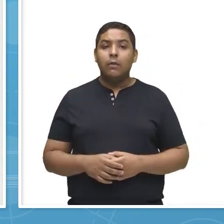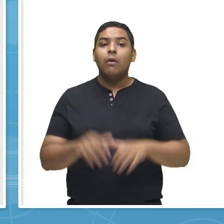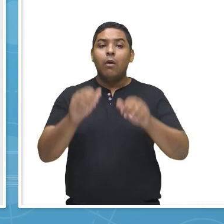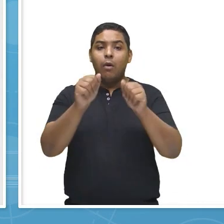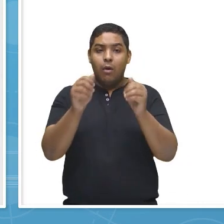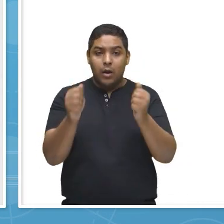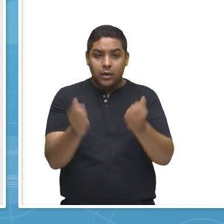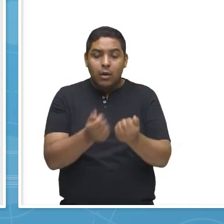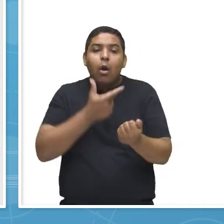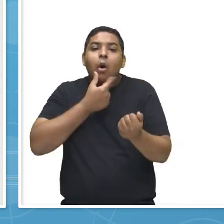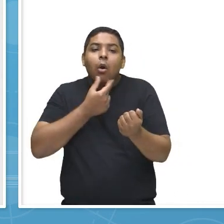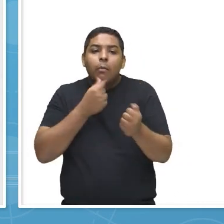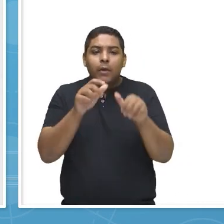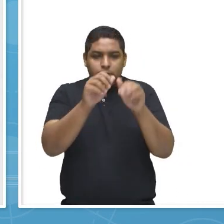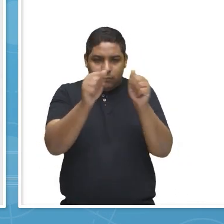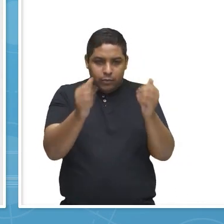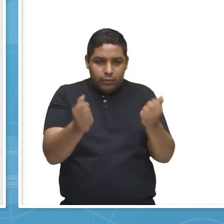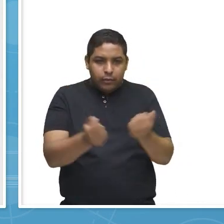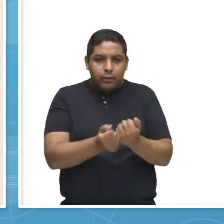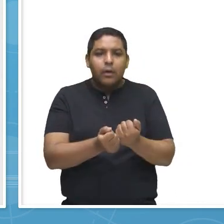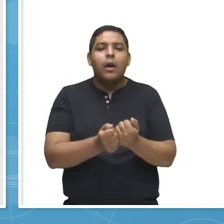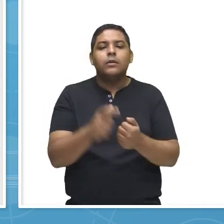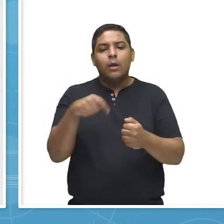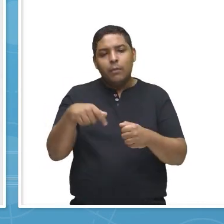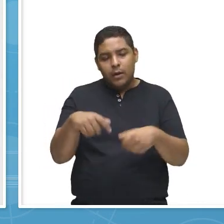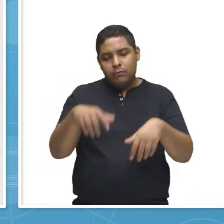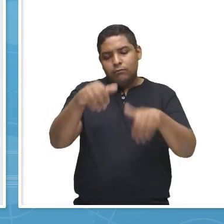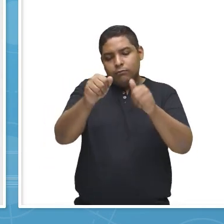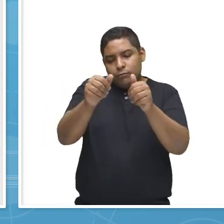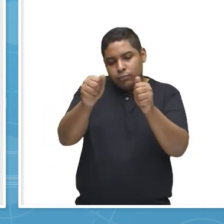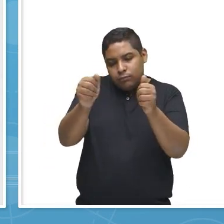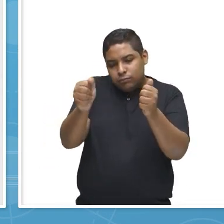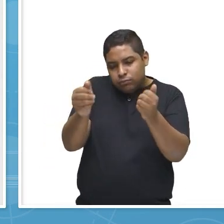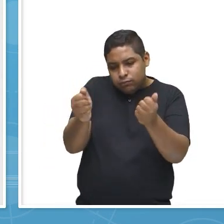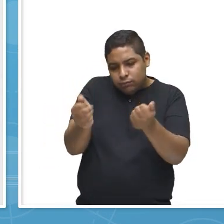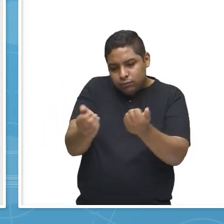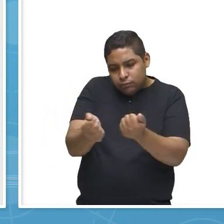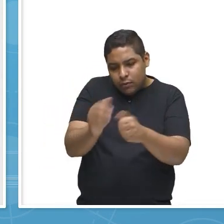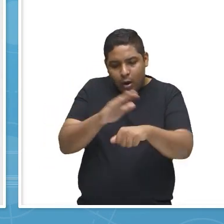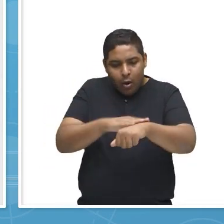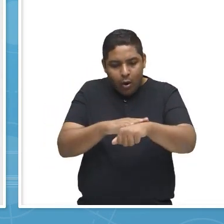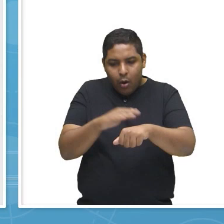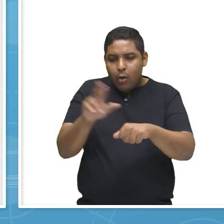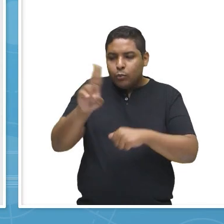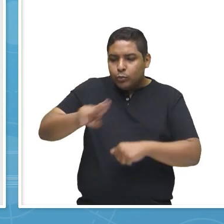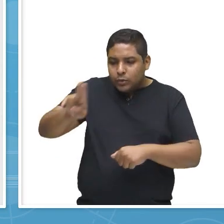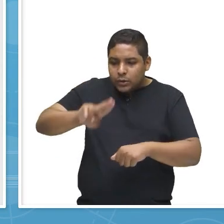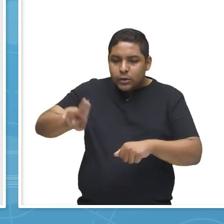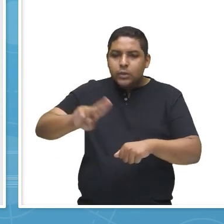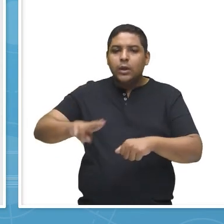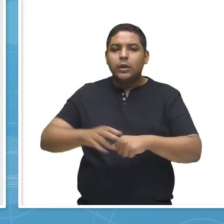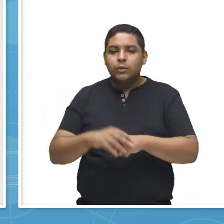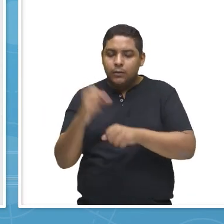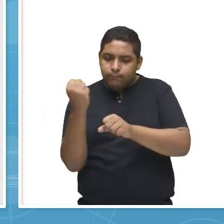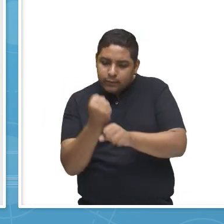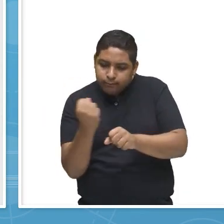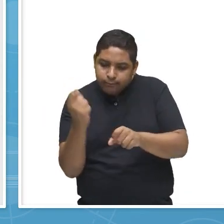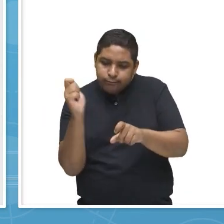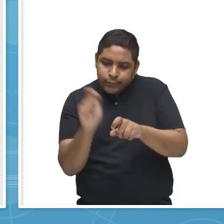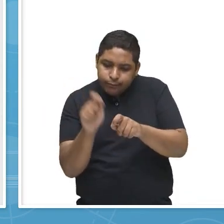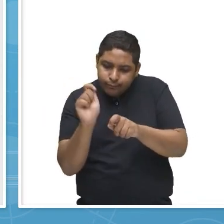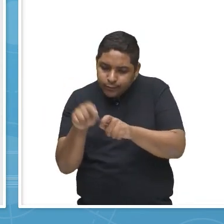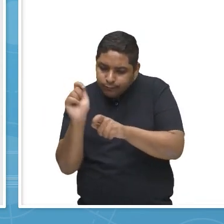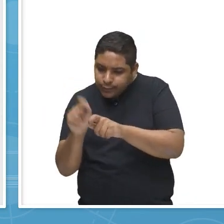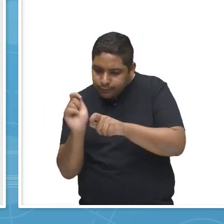ele trabalhava, ó, manualmente, com a utilização de ferramentas mais